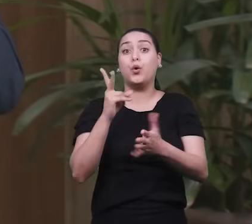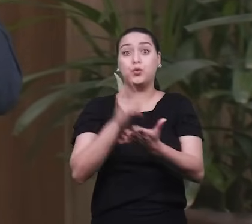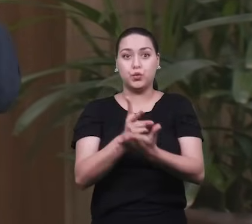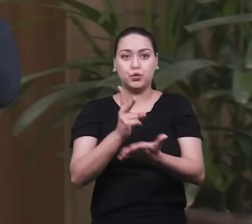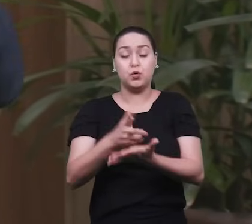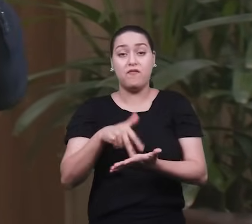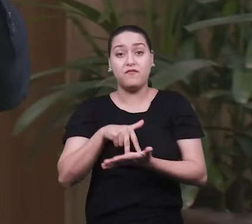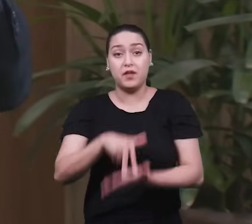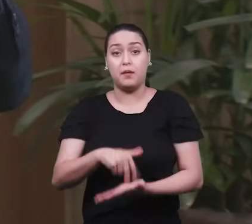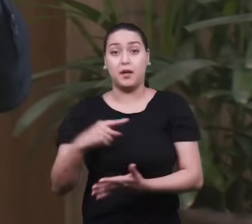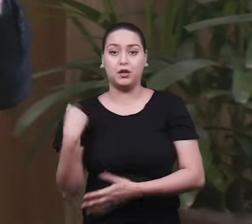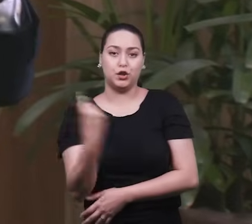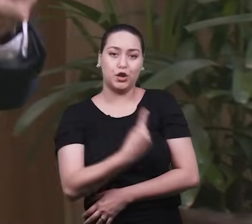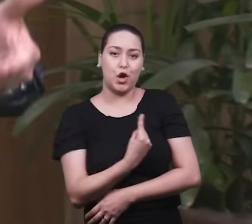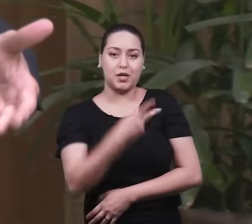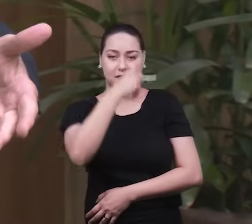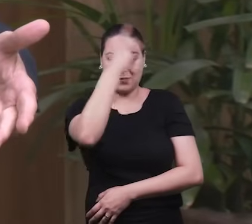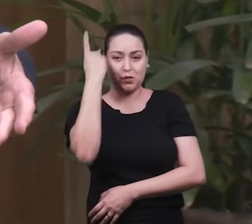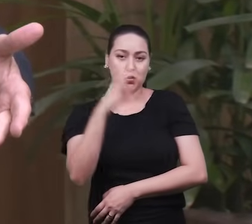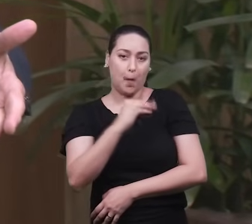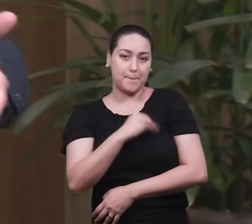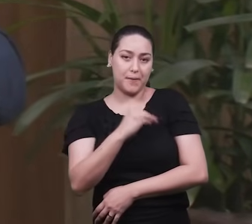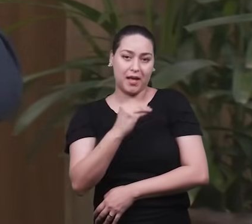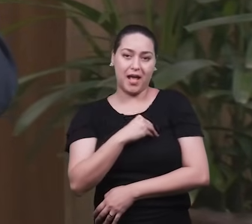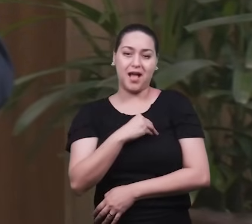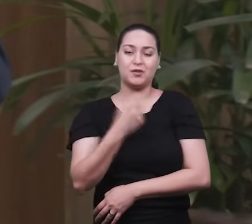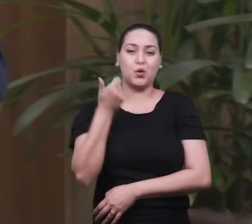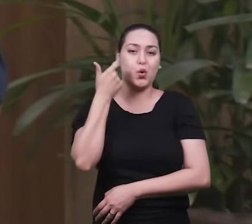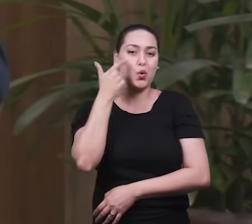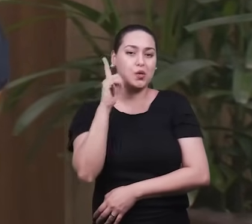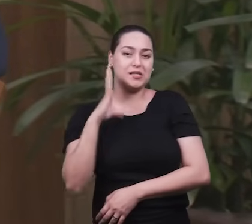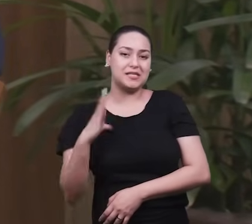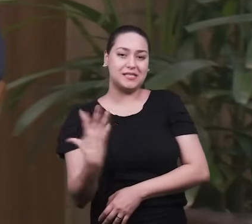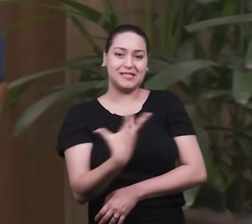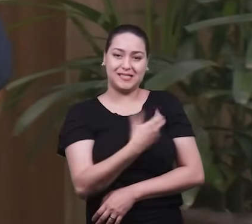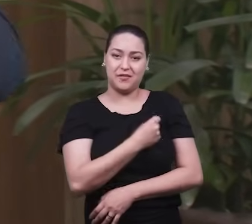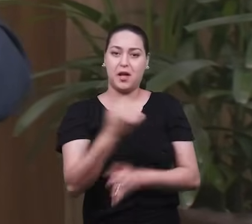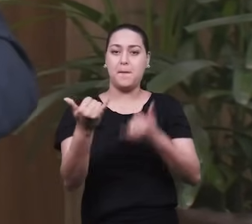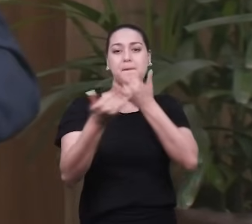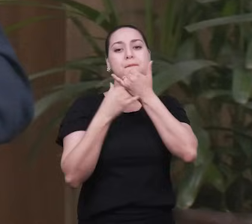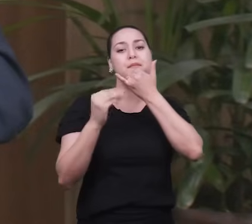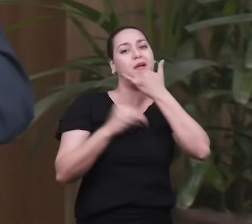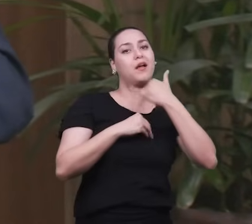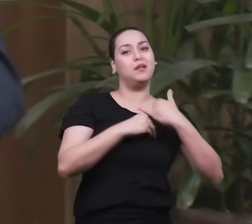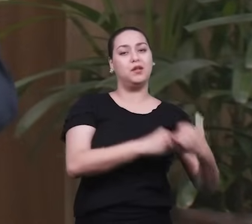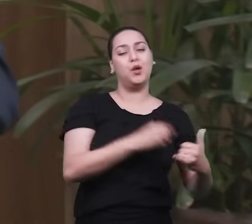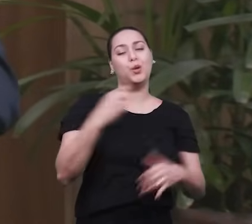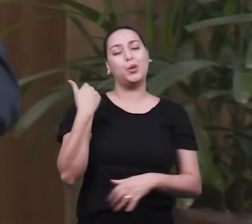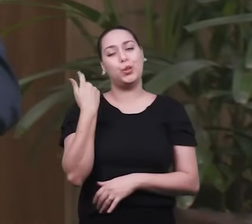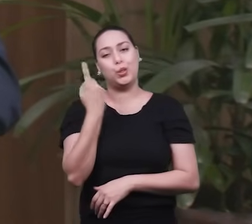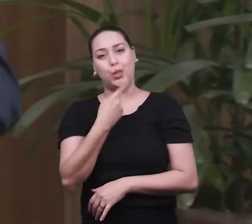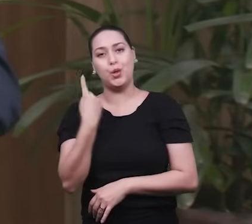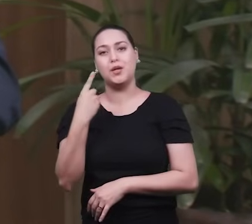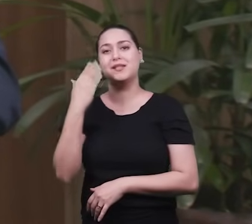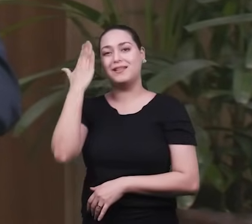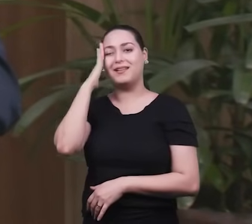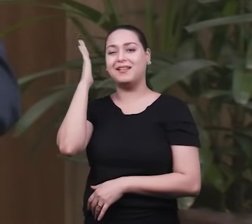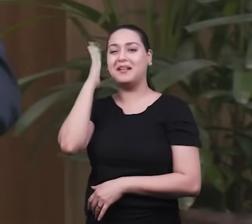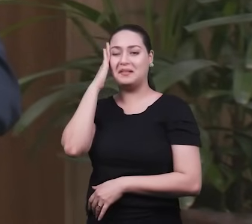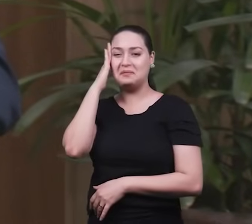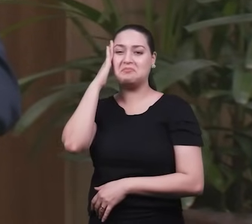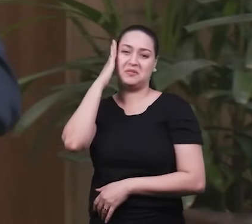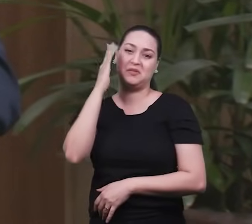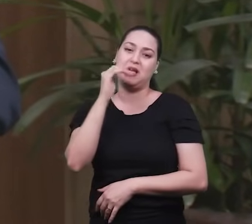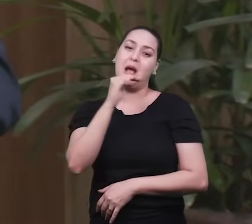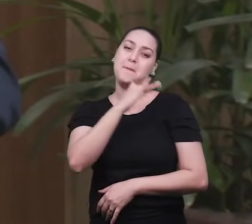pecadores, pudéssemos ser alcançados, perdoados, resgatados. E nós temos que reconhecer esse